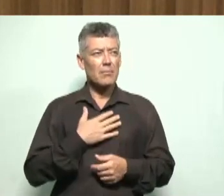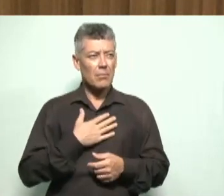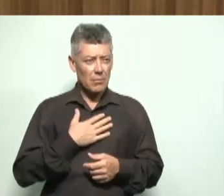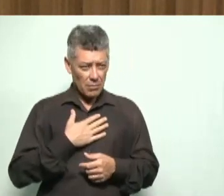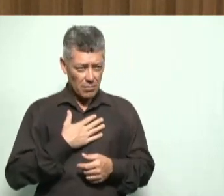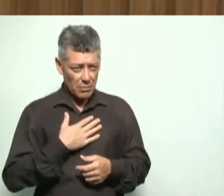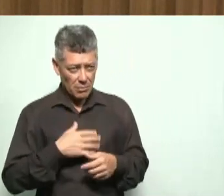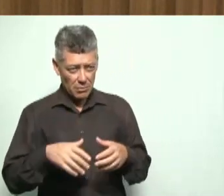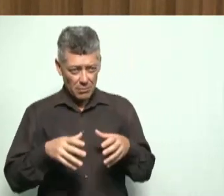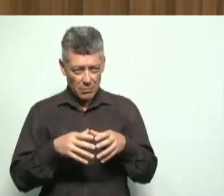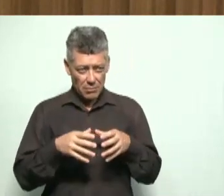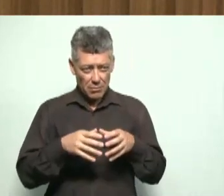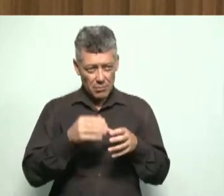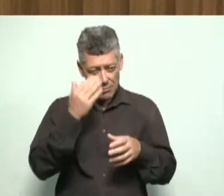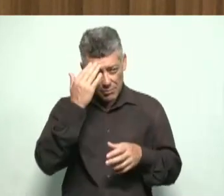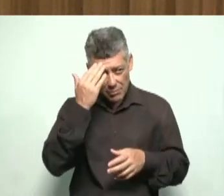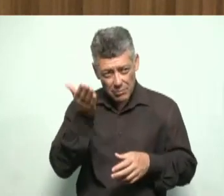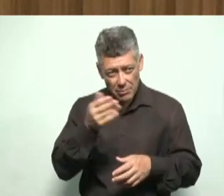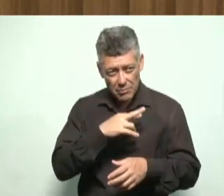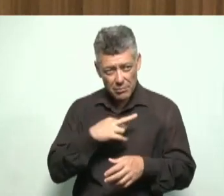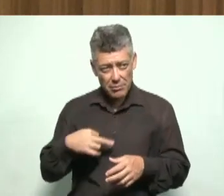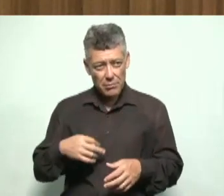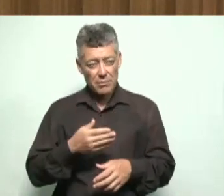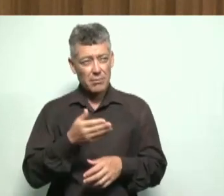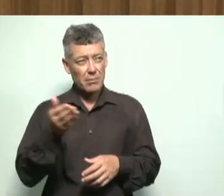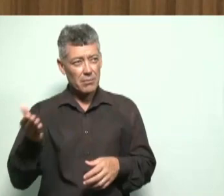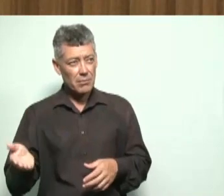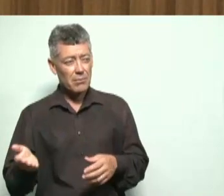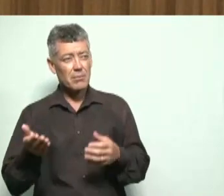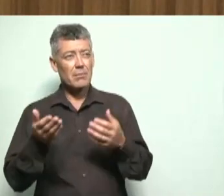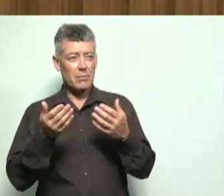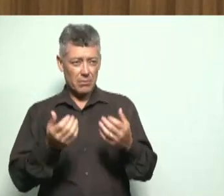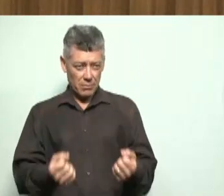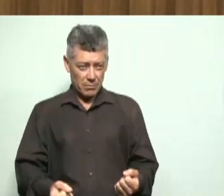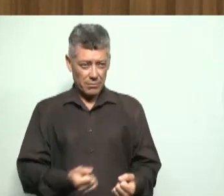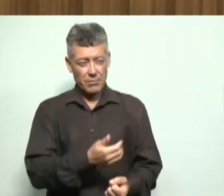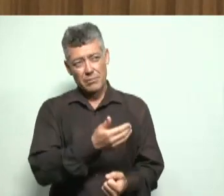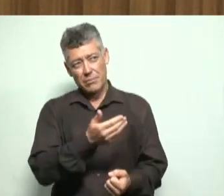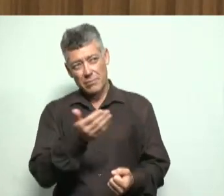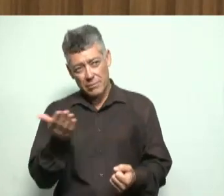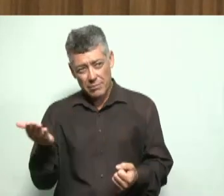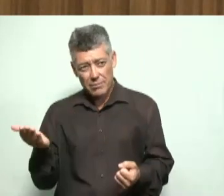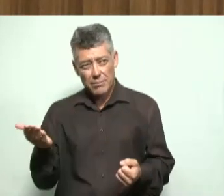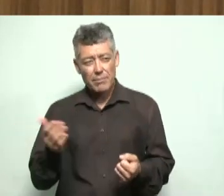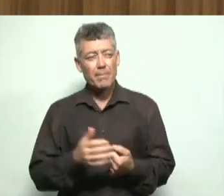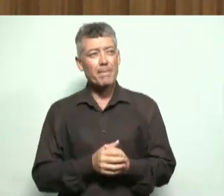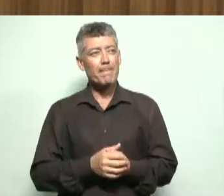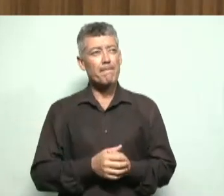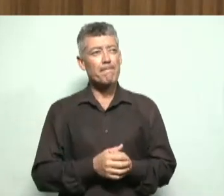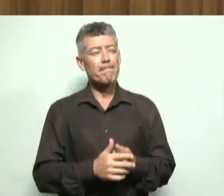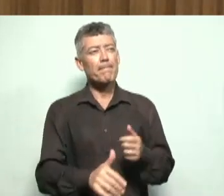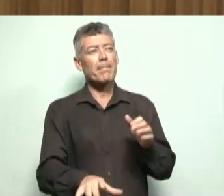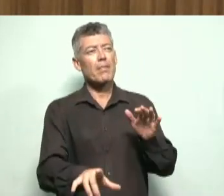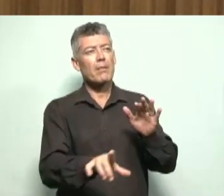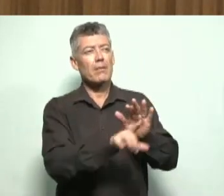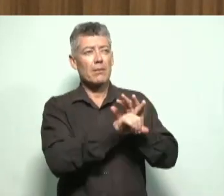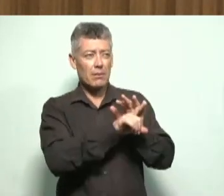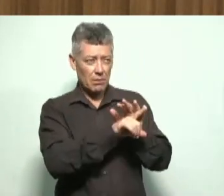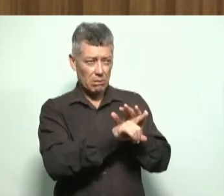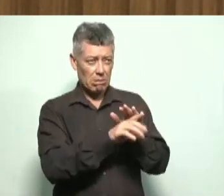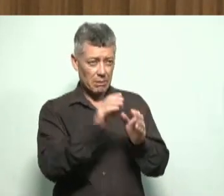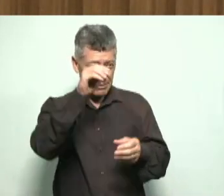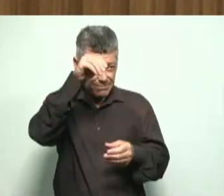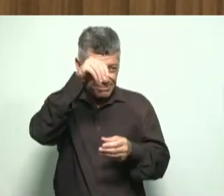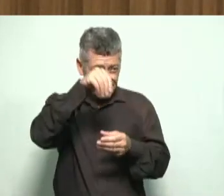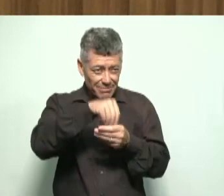a honra, e aqui eu quero agradecer aos vereadores que aprovaram por unanimidade, nós aprovamos uma lei para ser implementada no município de